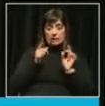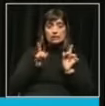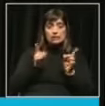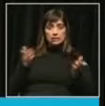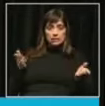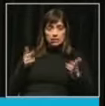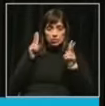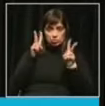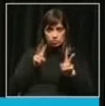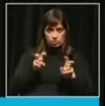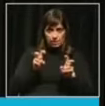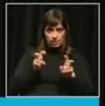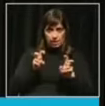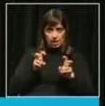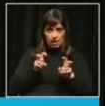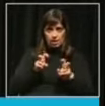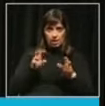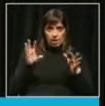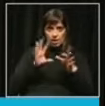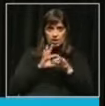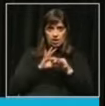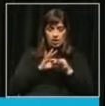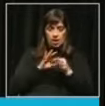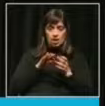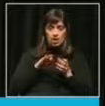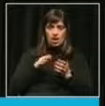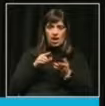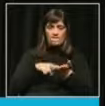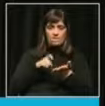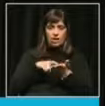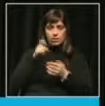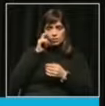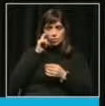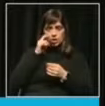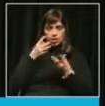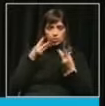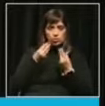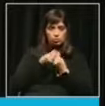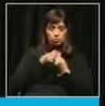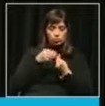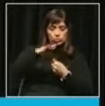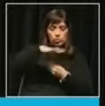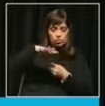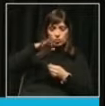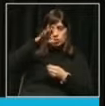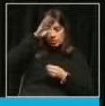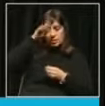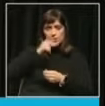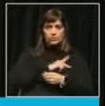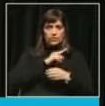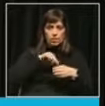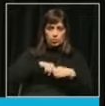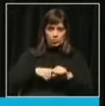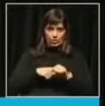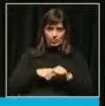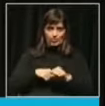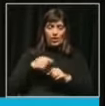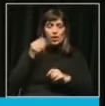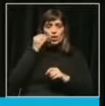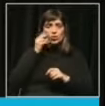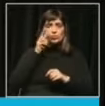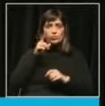de uma de um tema que é do clima de insegurança junto ao Campus de Braga a dor está domingo em Face do Estado